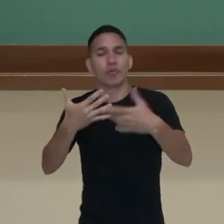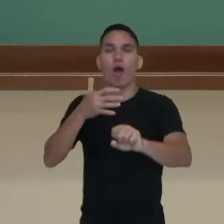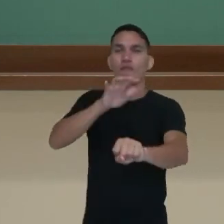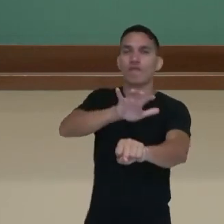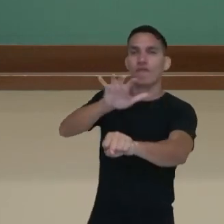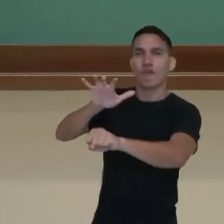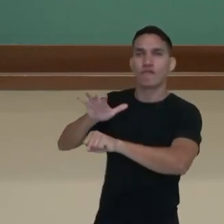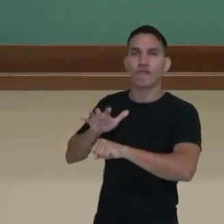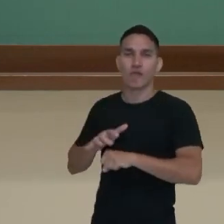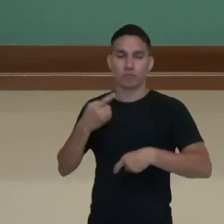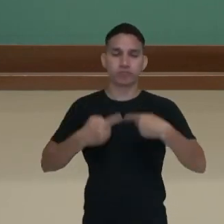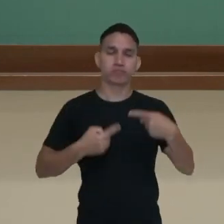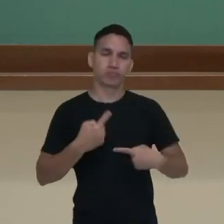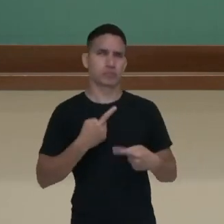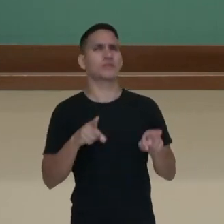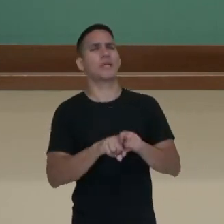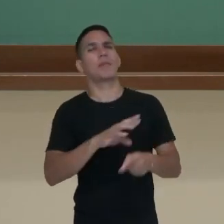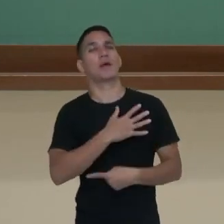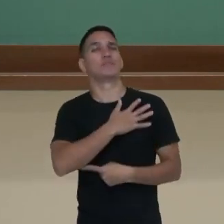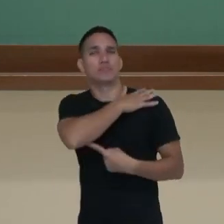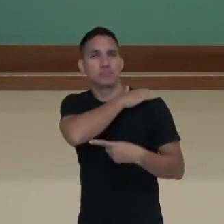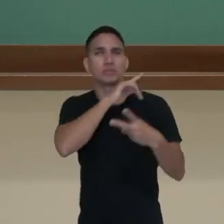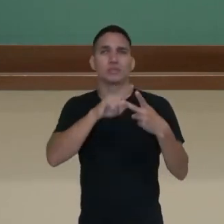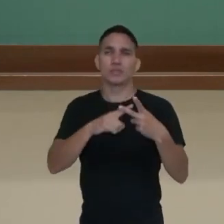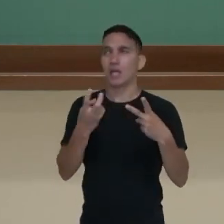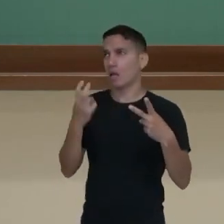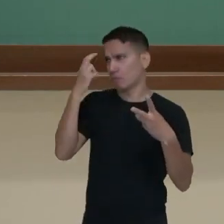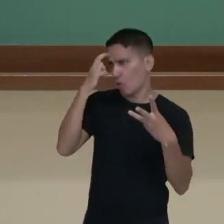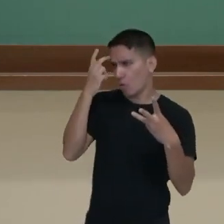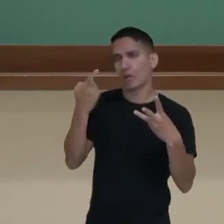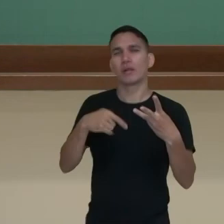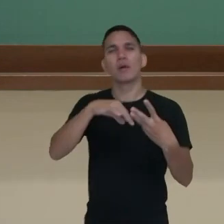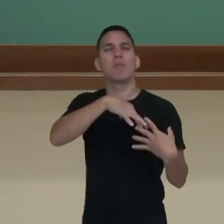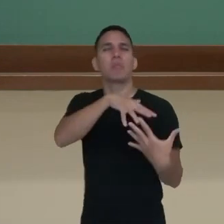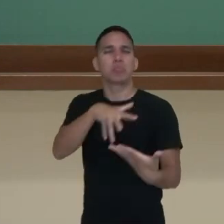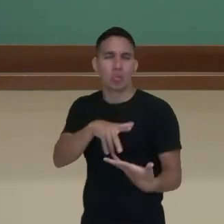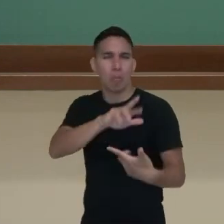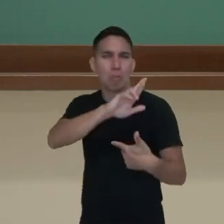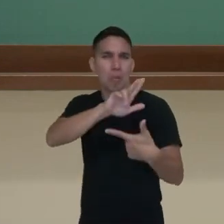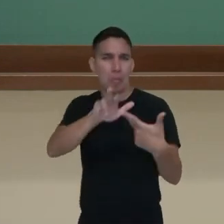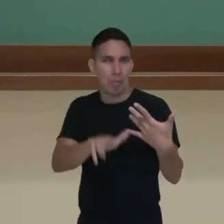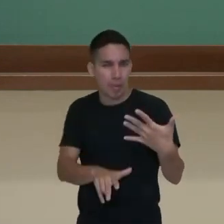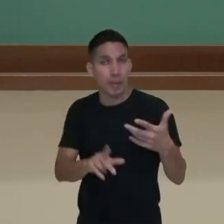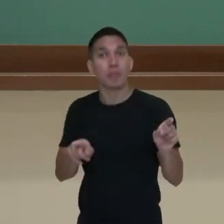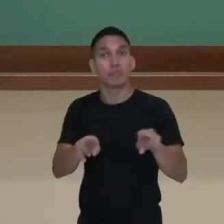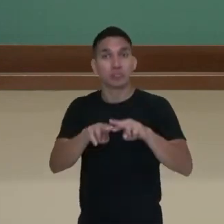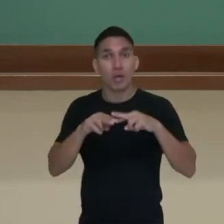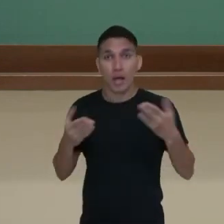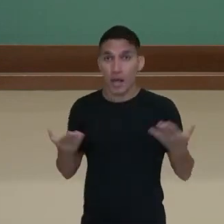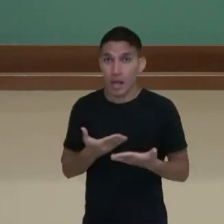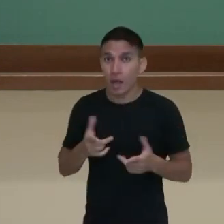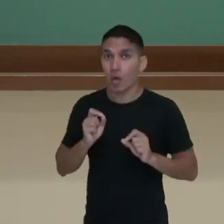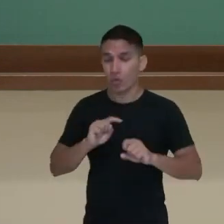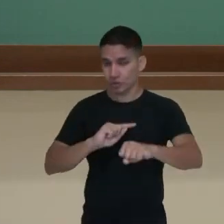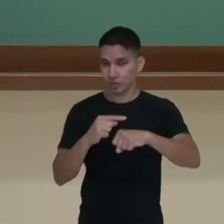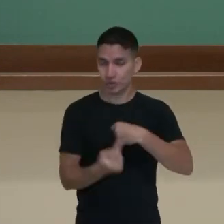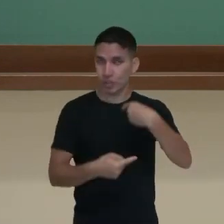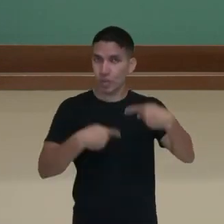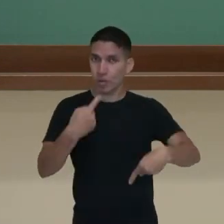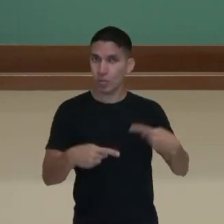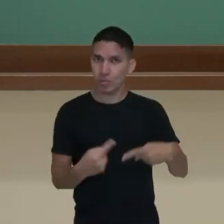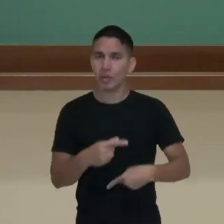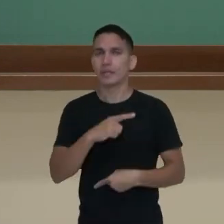né, políticas, militares, culturais no mundo. E no caso, atualmente, né, a geopolítica, ela